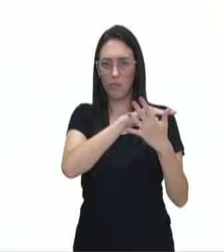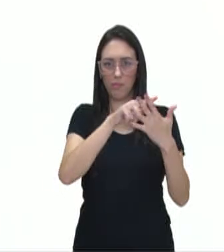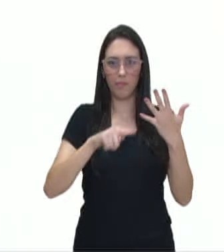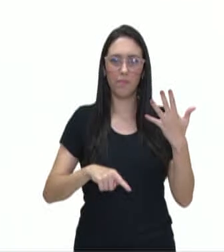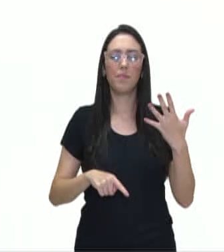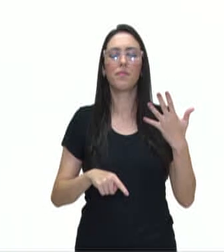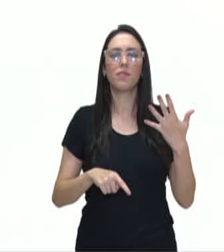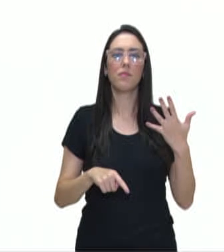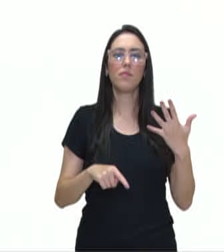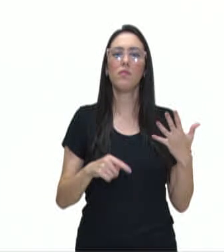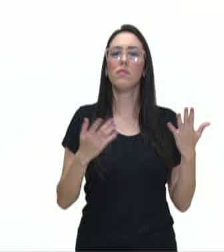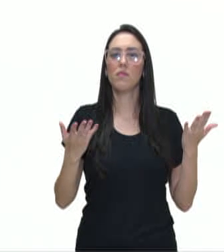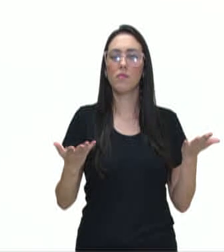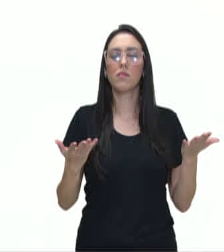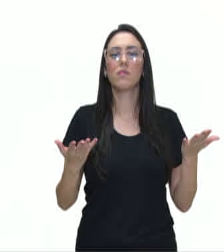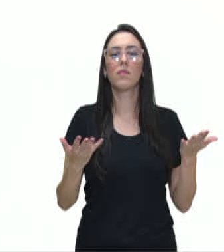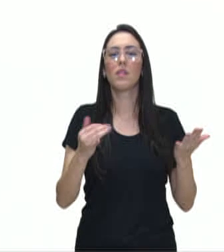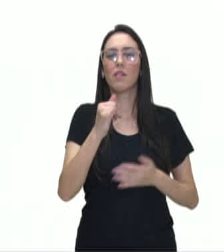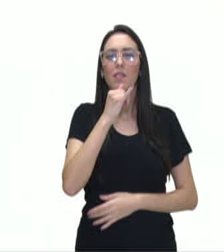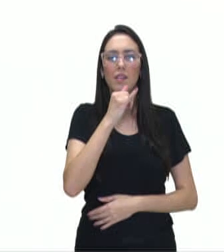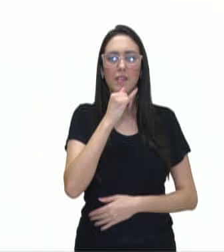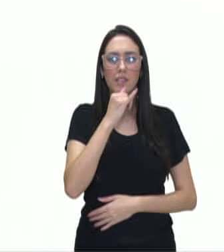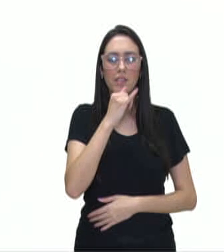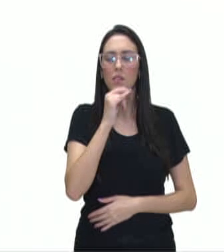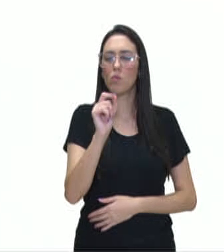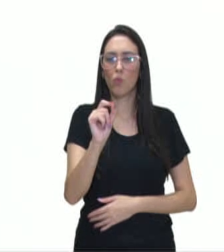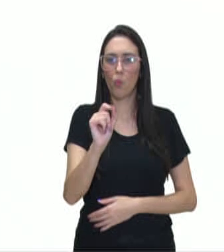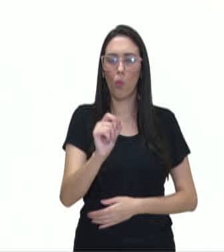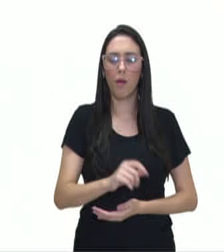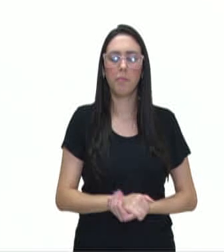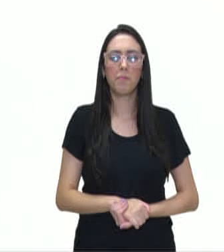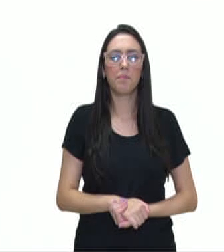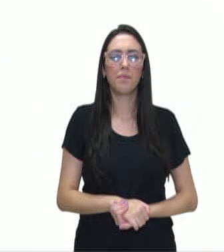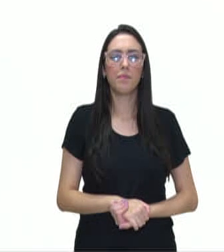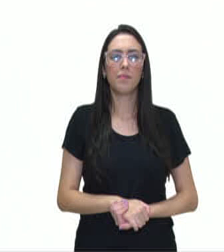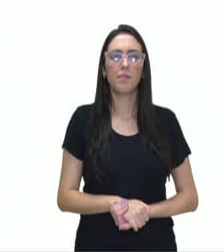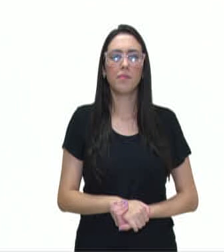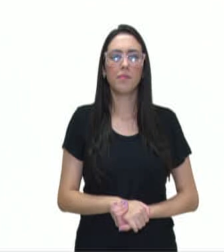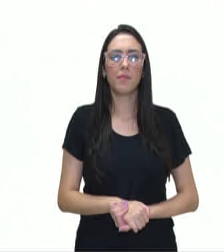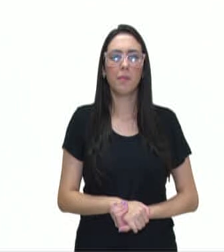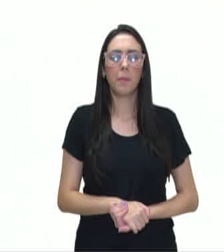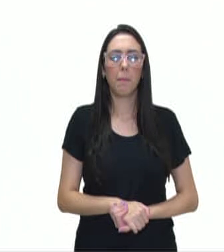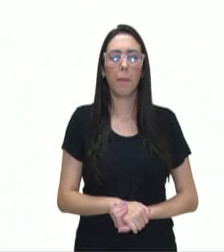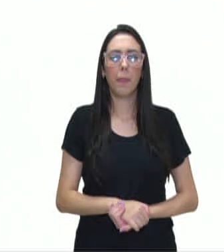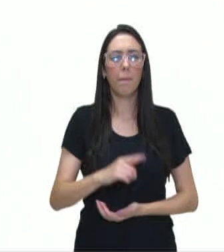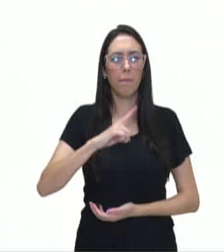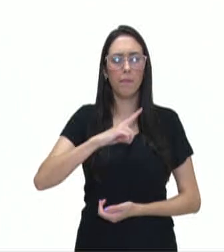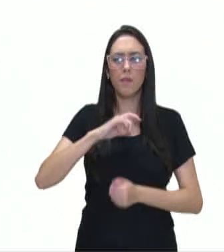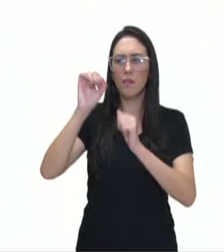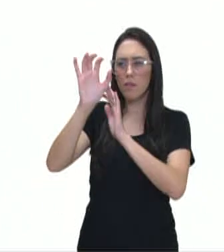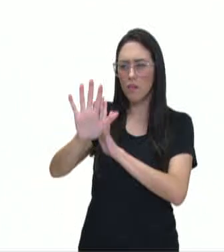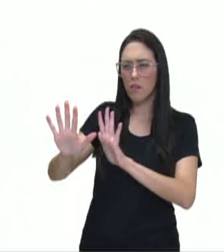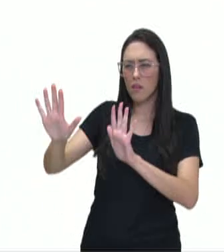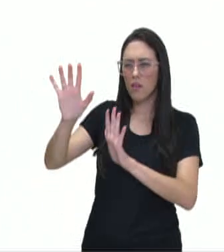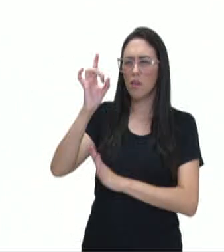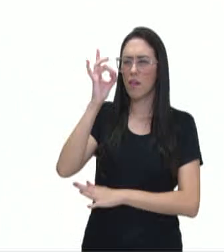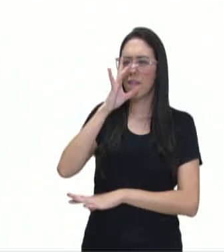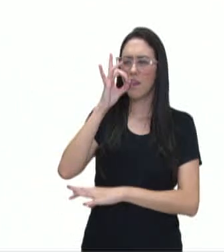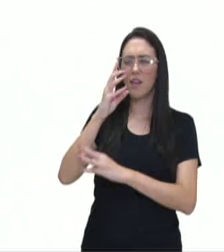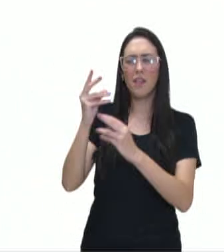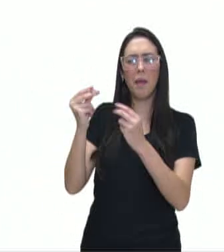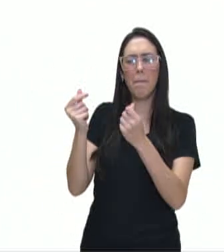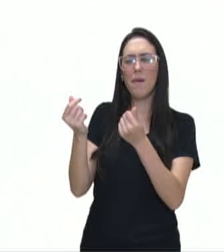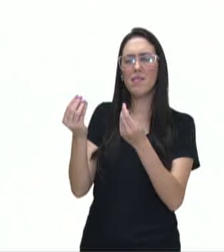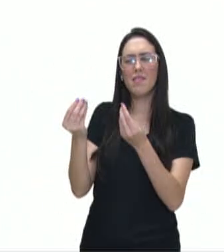aqui, nós mexemos com 2 sentidos. Quando se diz, era uma sombra verde e macia. A